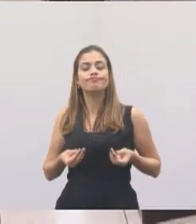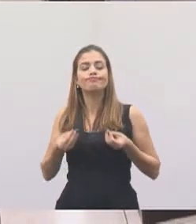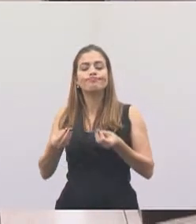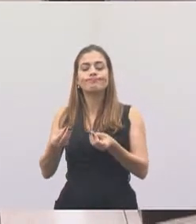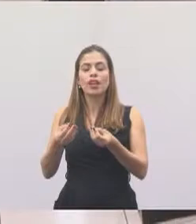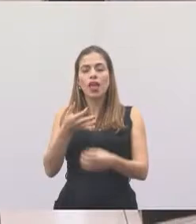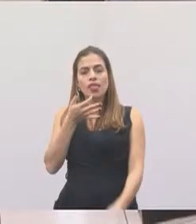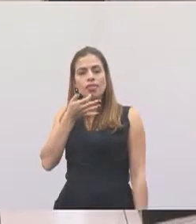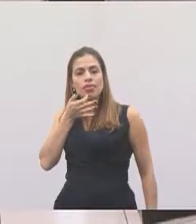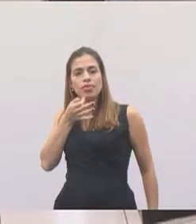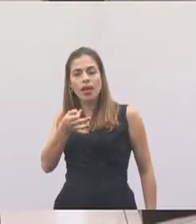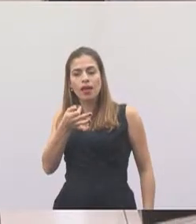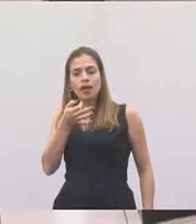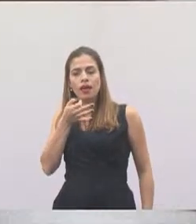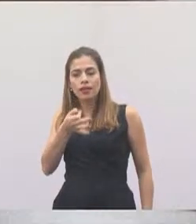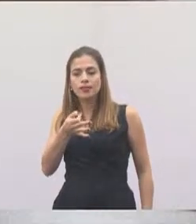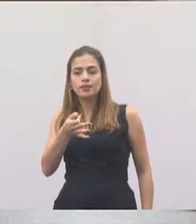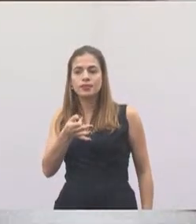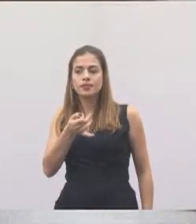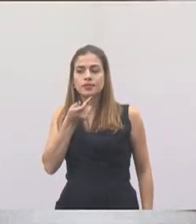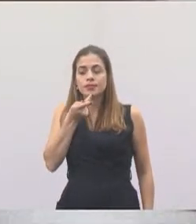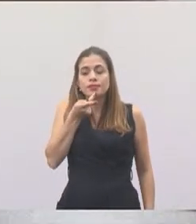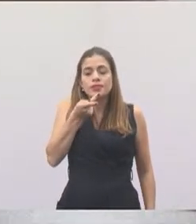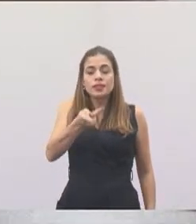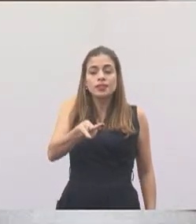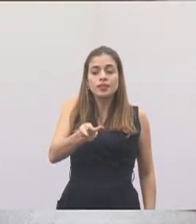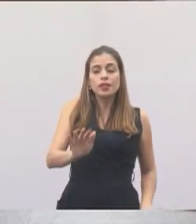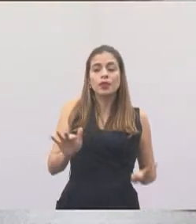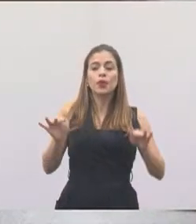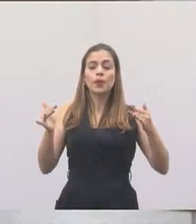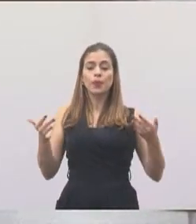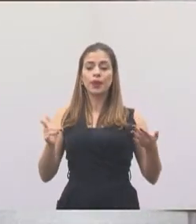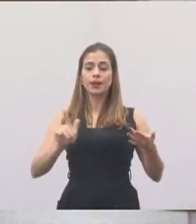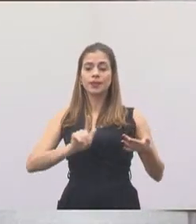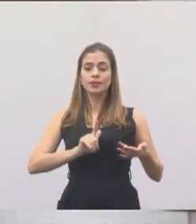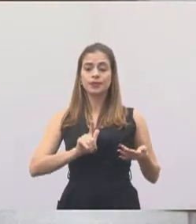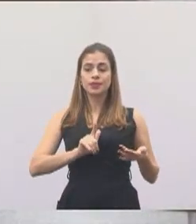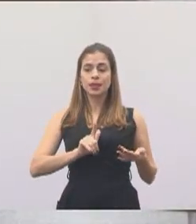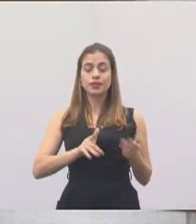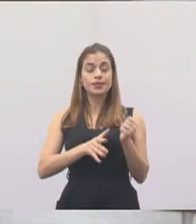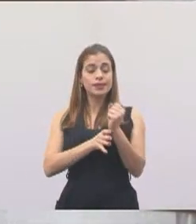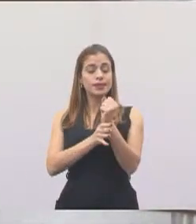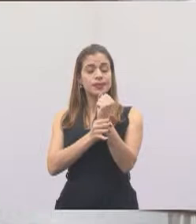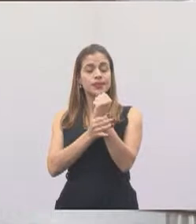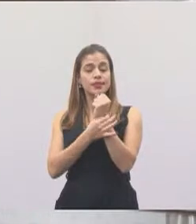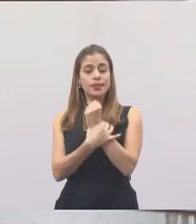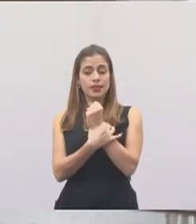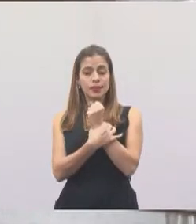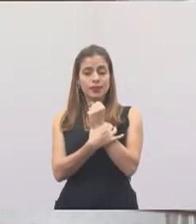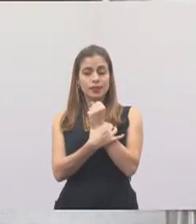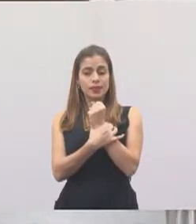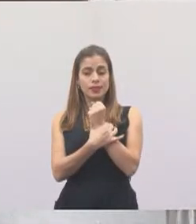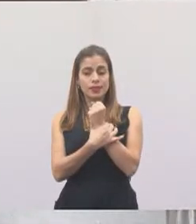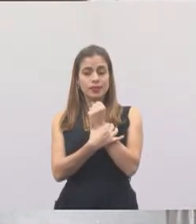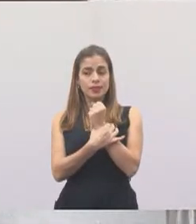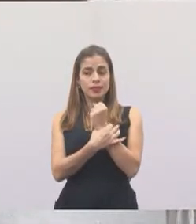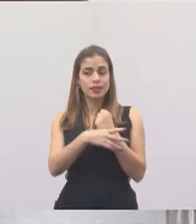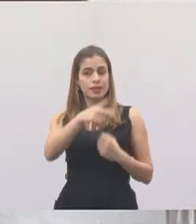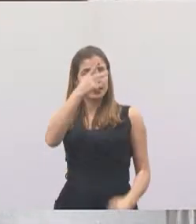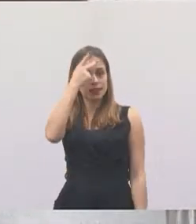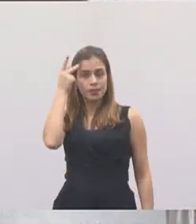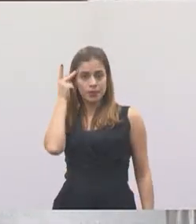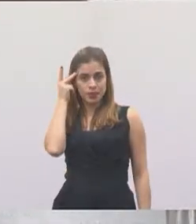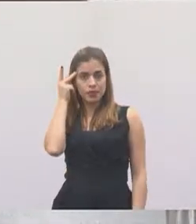meus comentários e dizer que quando a gente tem segurança na pessoa